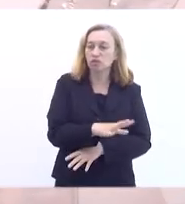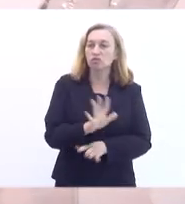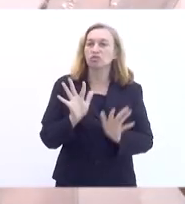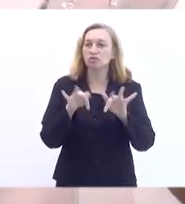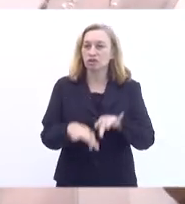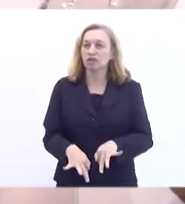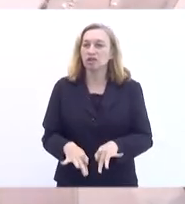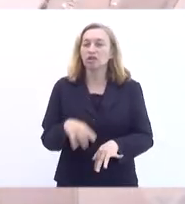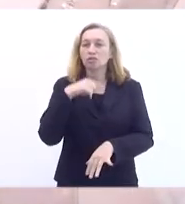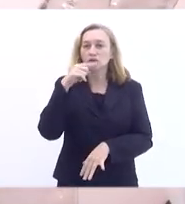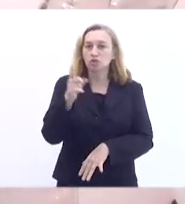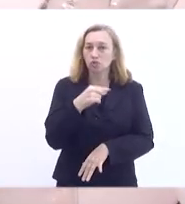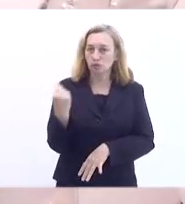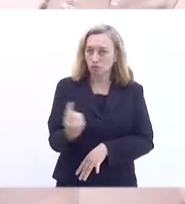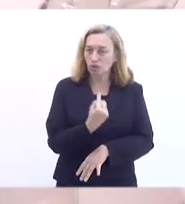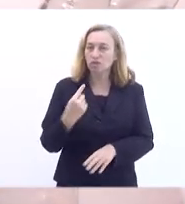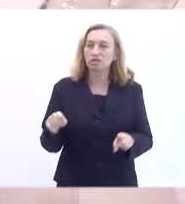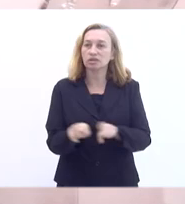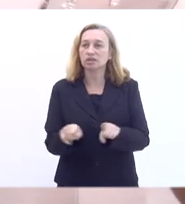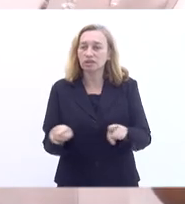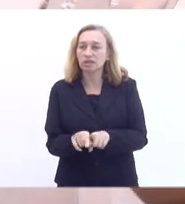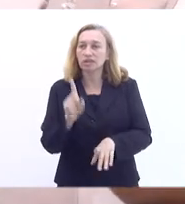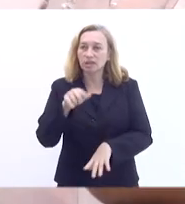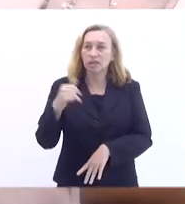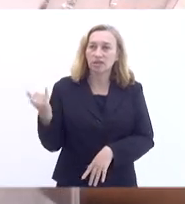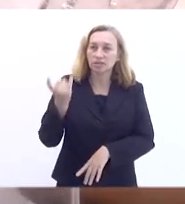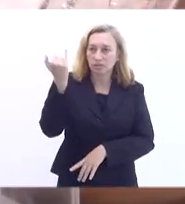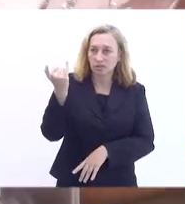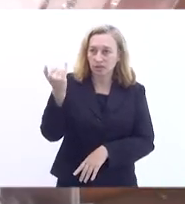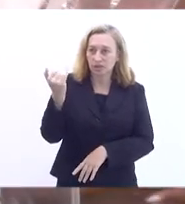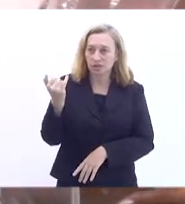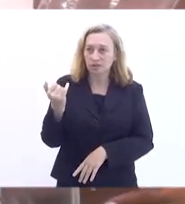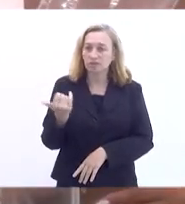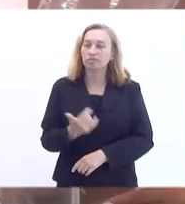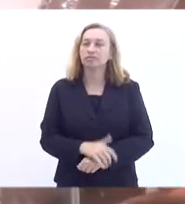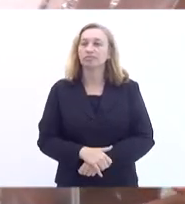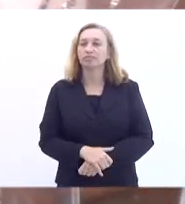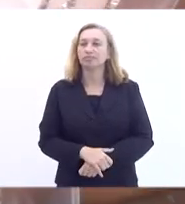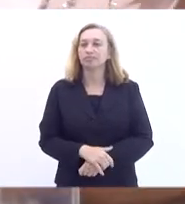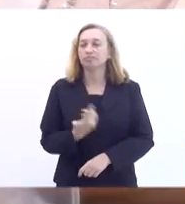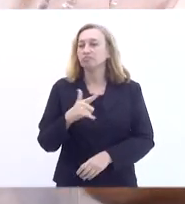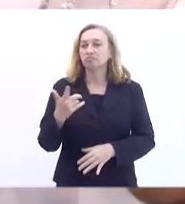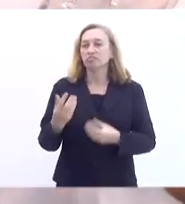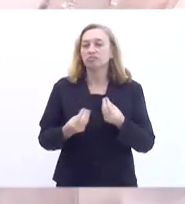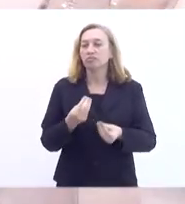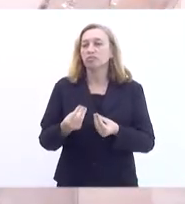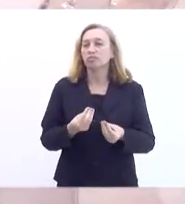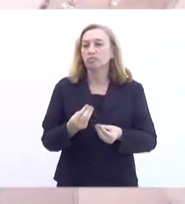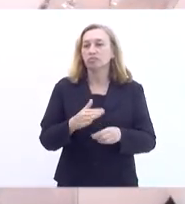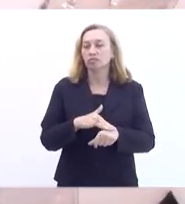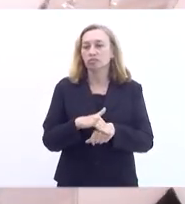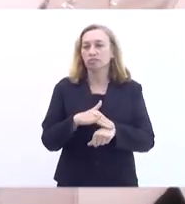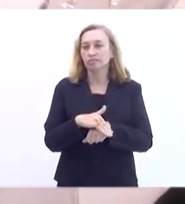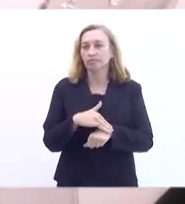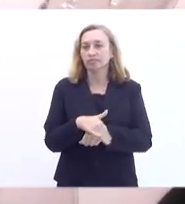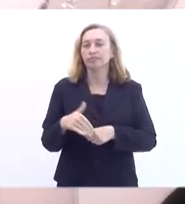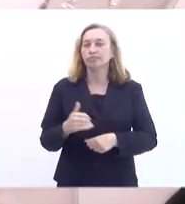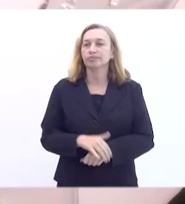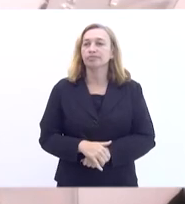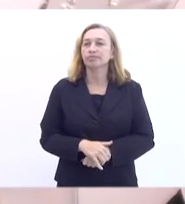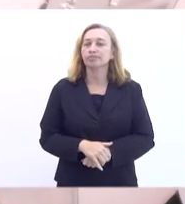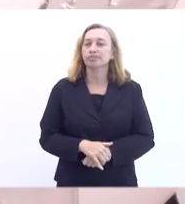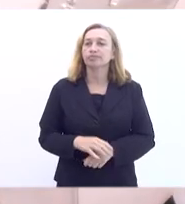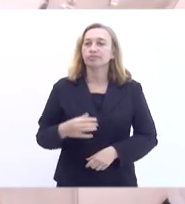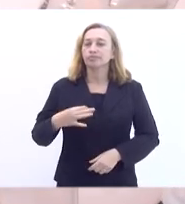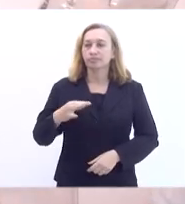finalizando uma dúvida Nossa também e muito importante que nós não temos com quem conversar e o momento é esse são